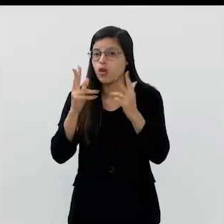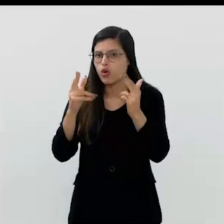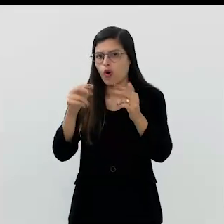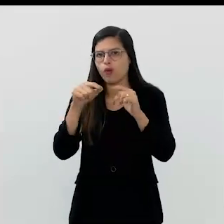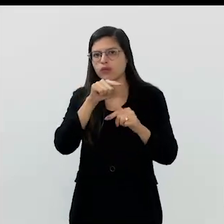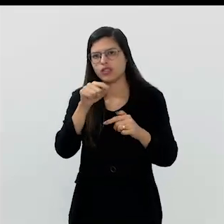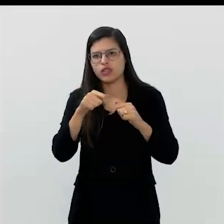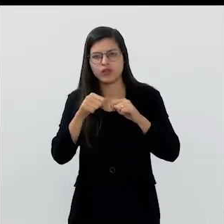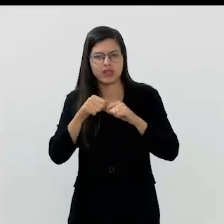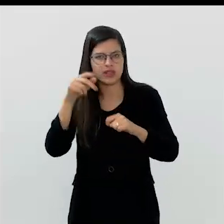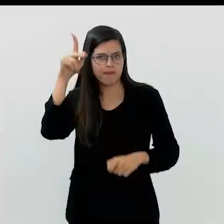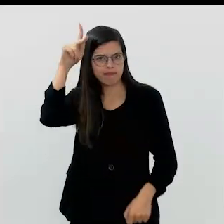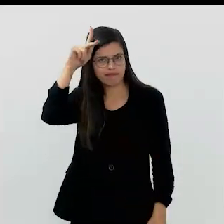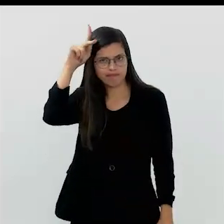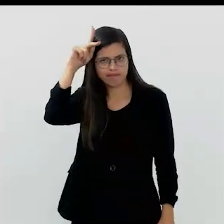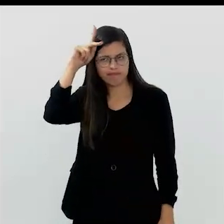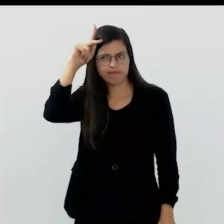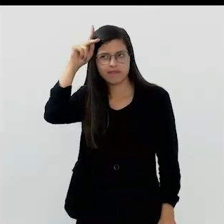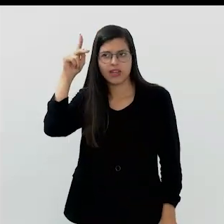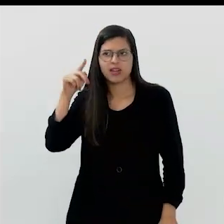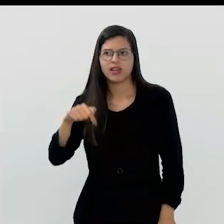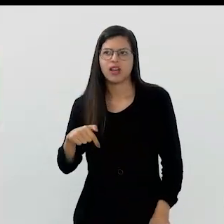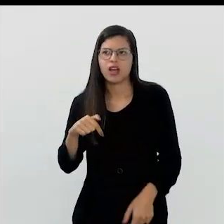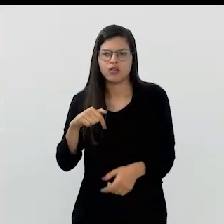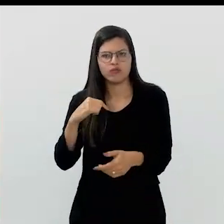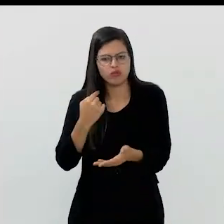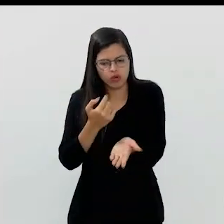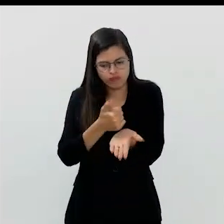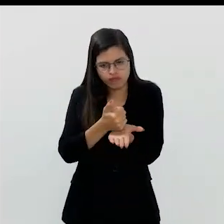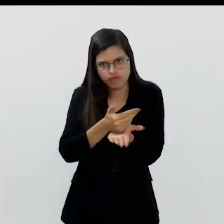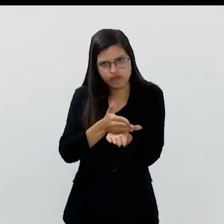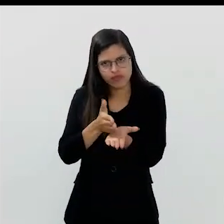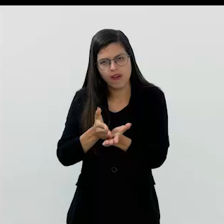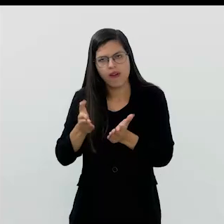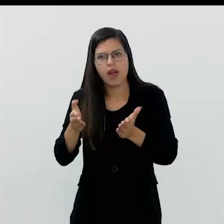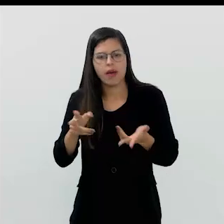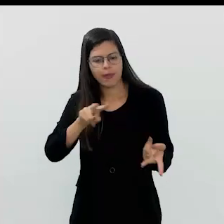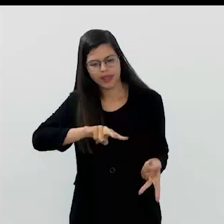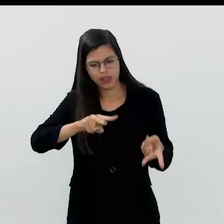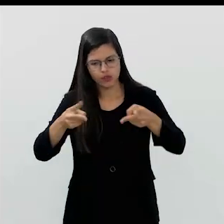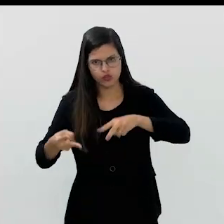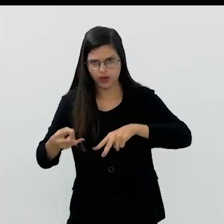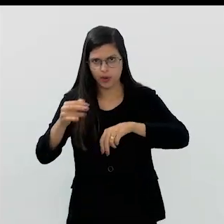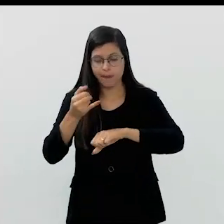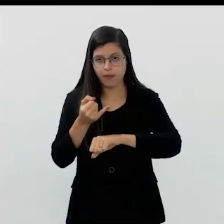em Parintins. Aí começamos a construir, né? Fatiamos a maquete para fazer pro ferro.